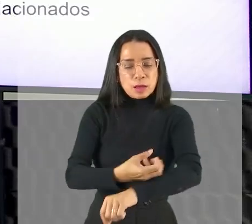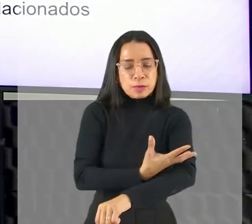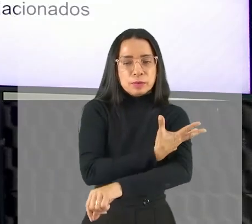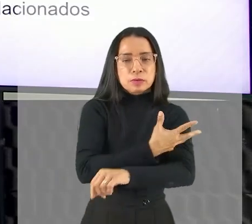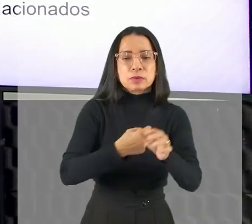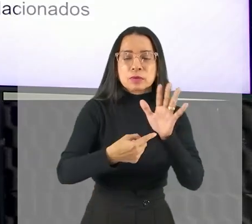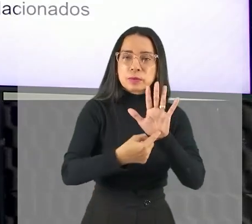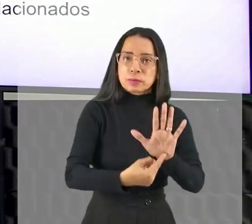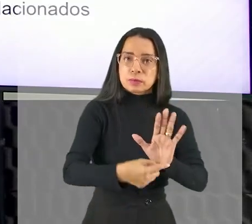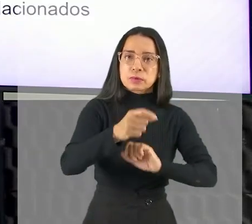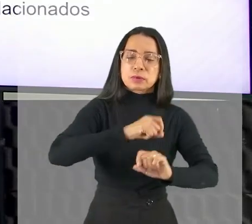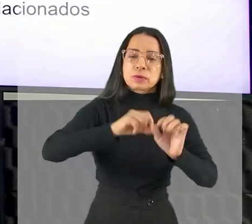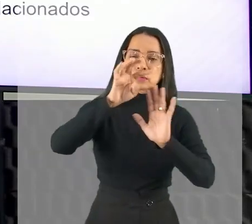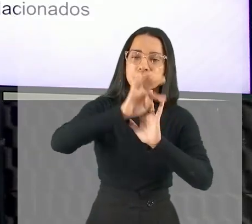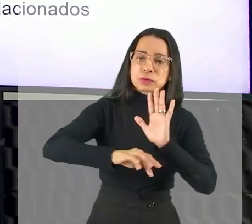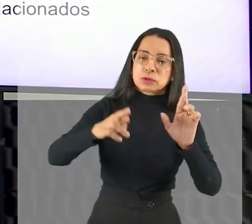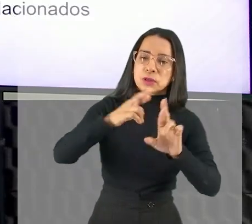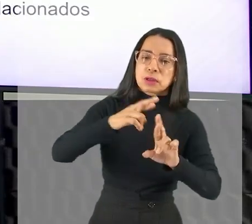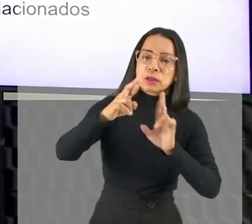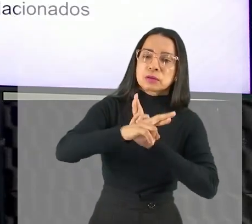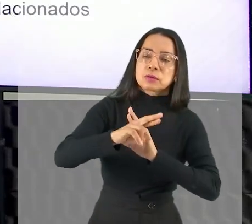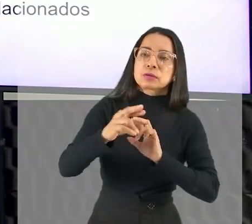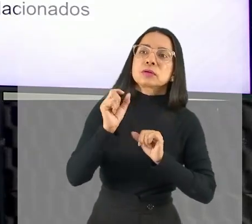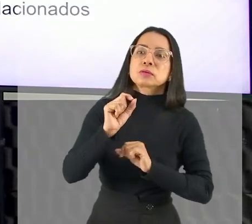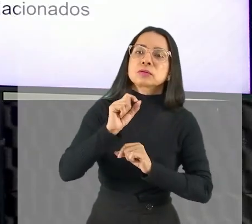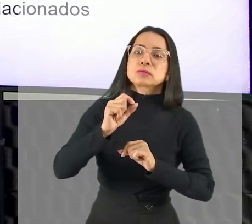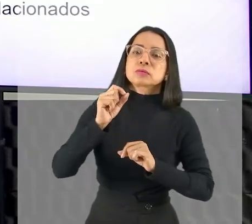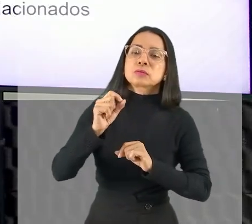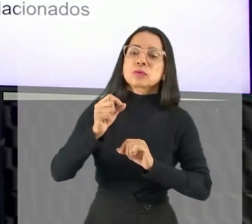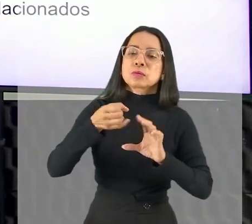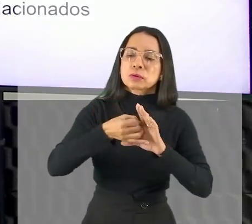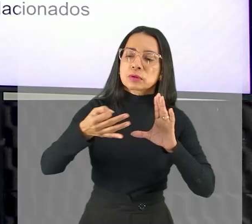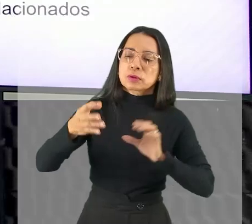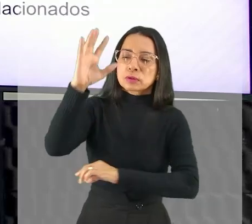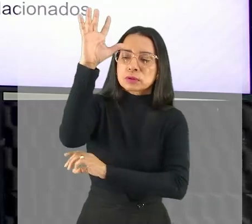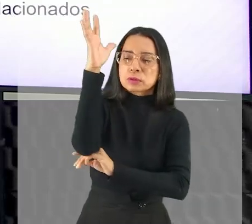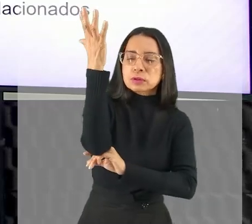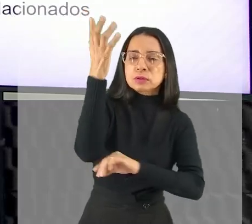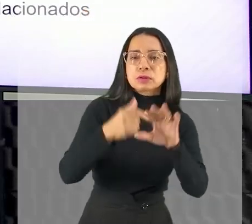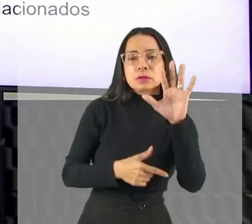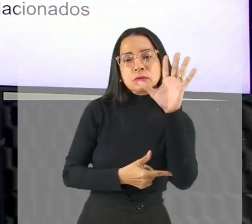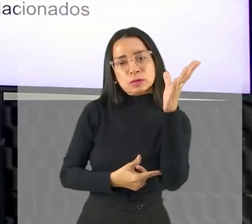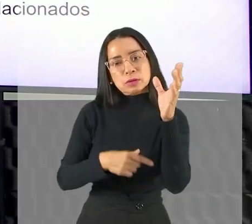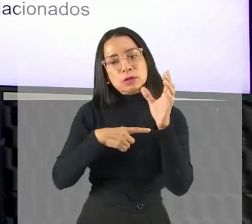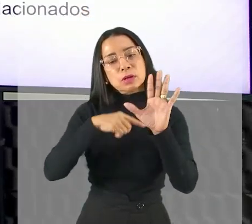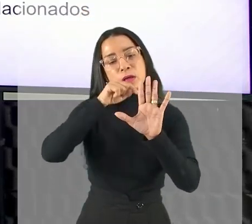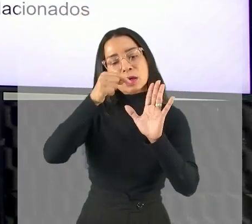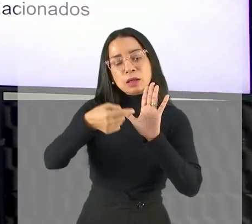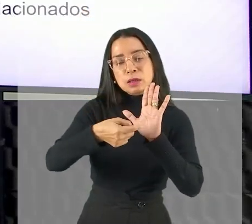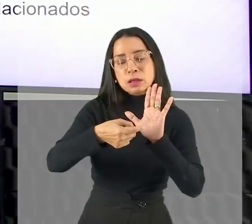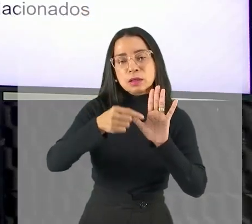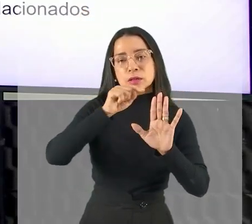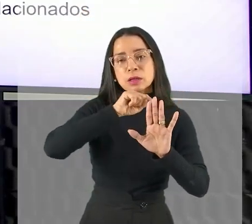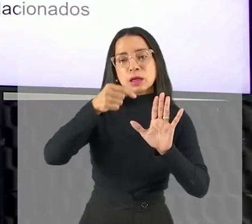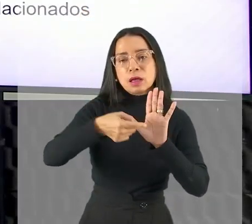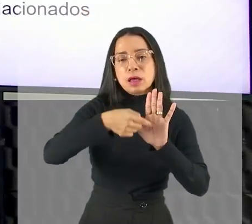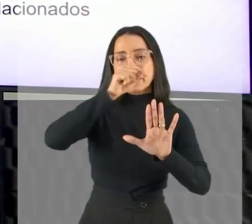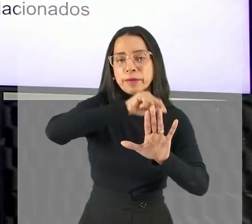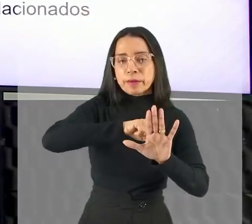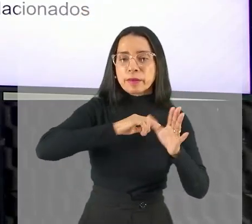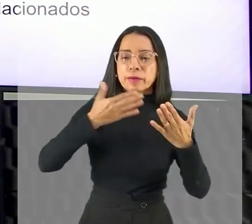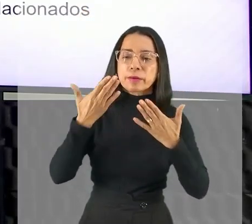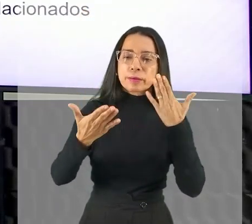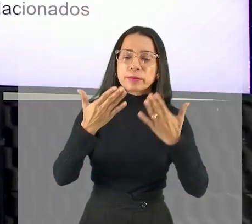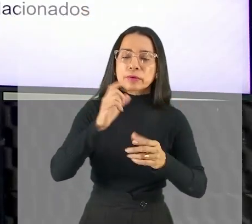no texto, relacionando isso com aspectos da natureza? Será que a gente tem essa metáfora, essa comparação? Ou alternativa E, mudança